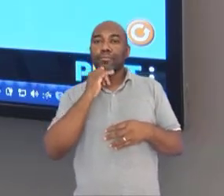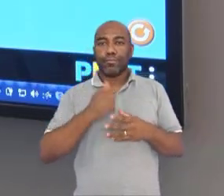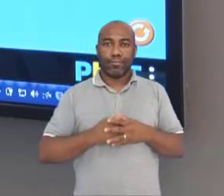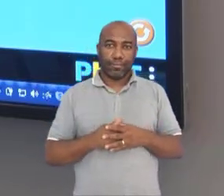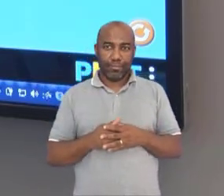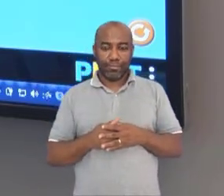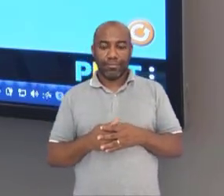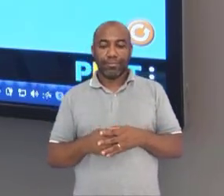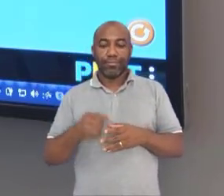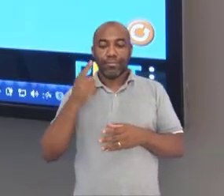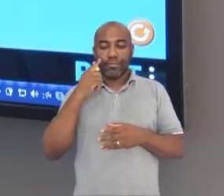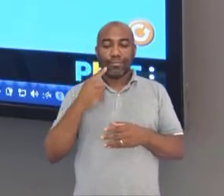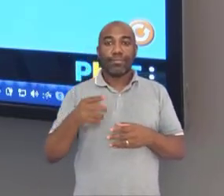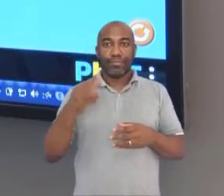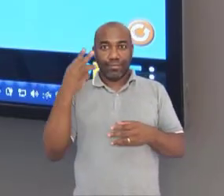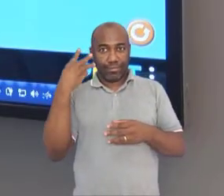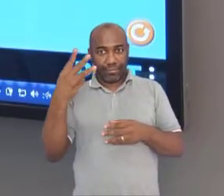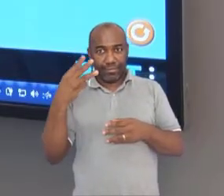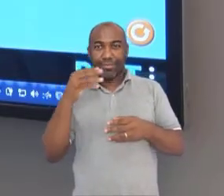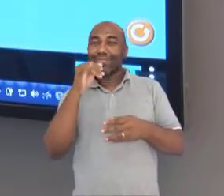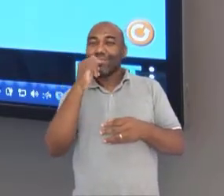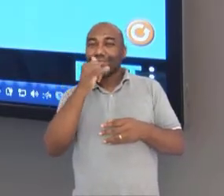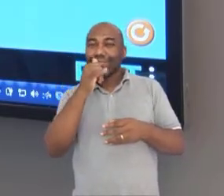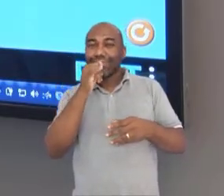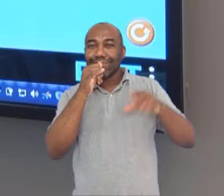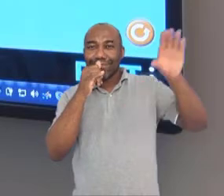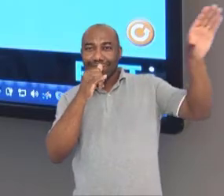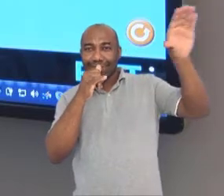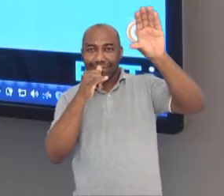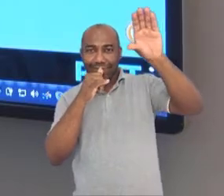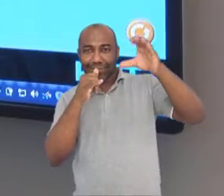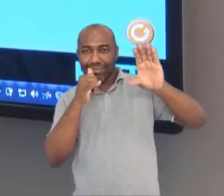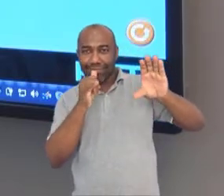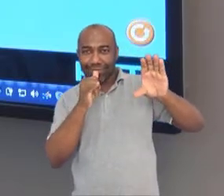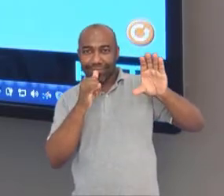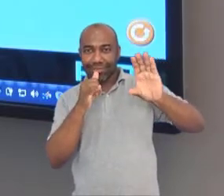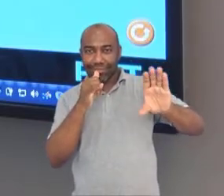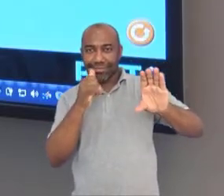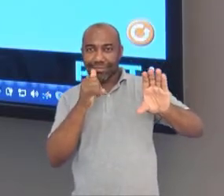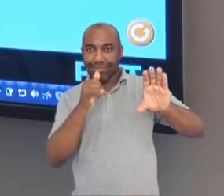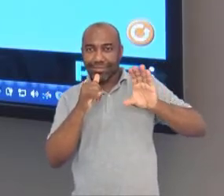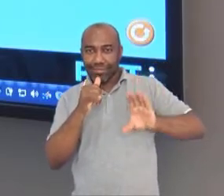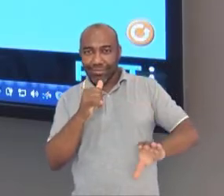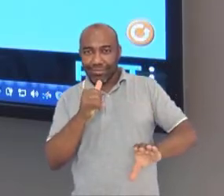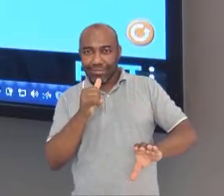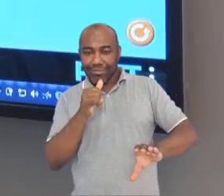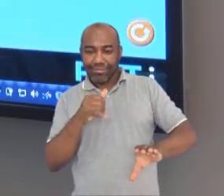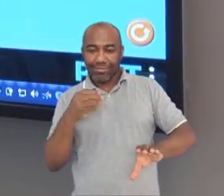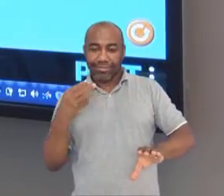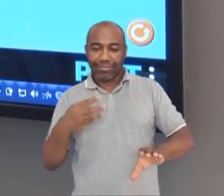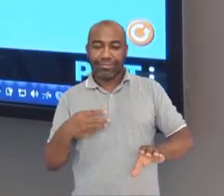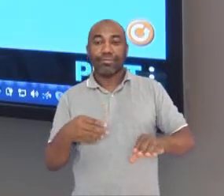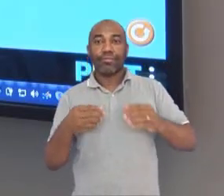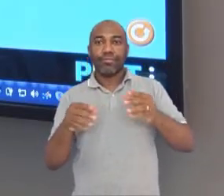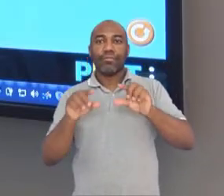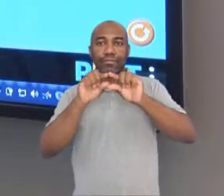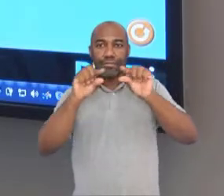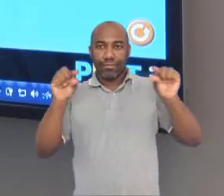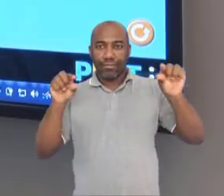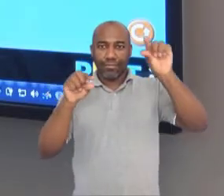3 baterias. Olha lá, ó, 3 baterias. E aí a pergunta